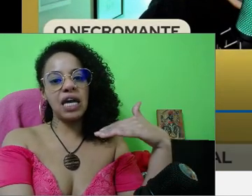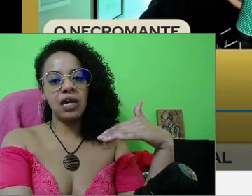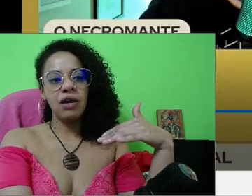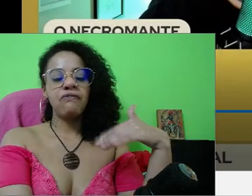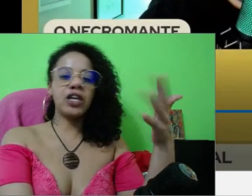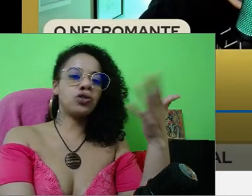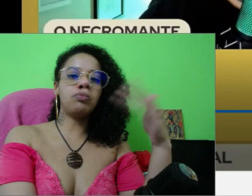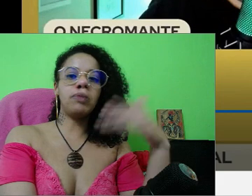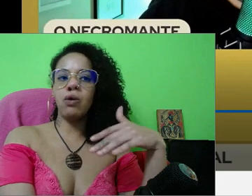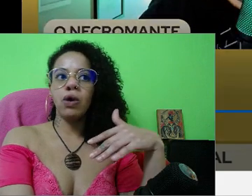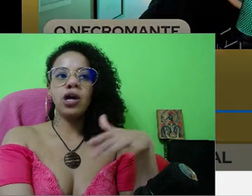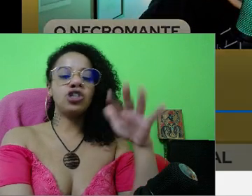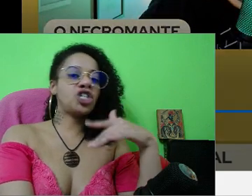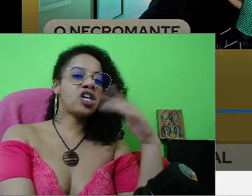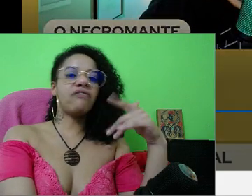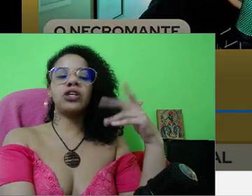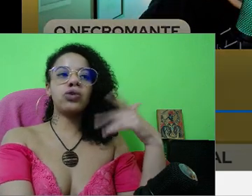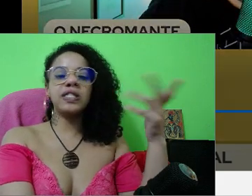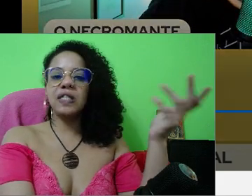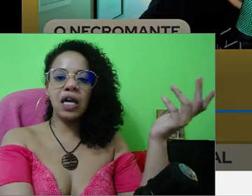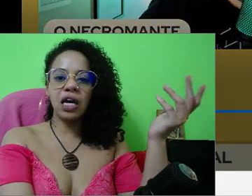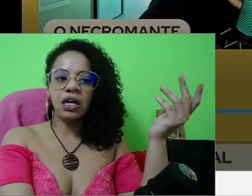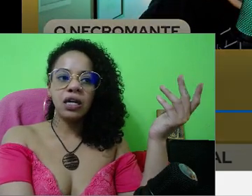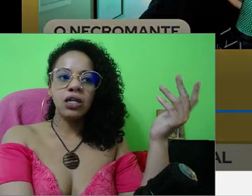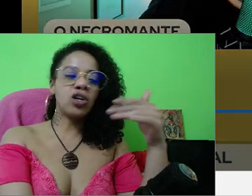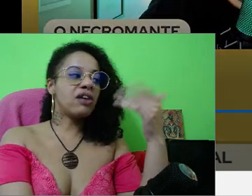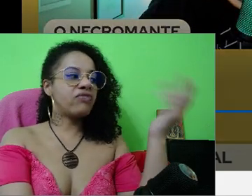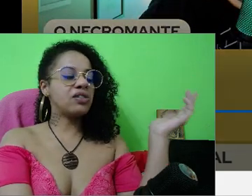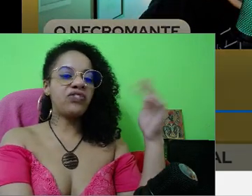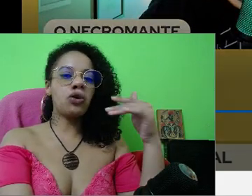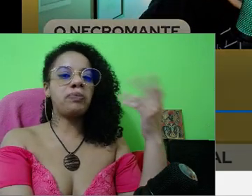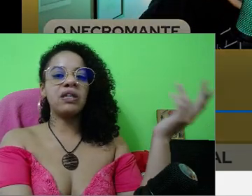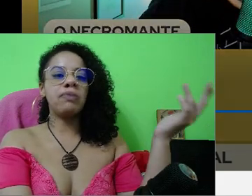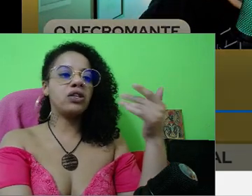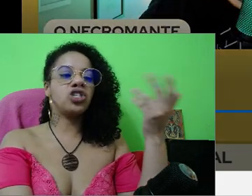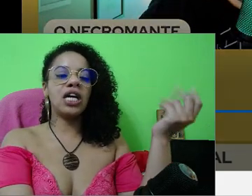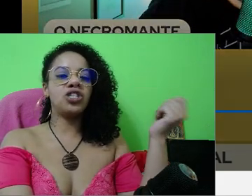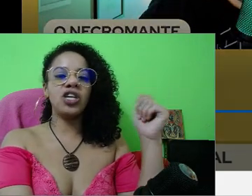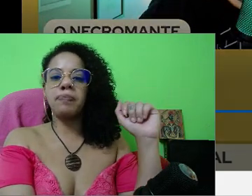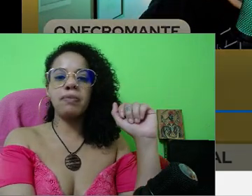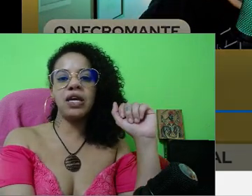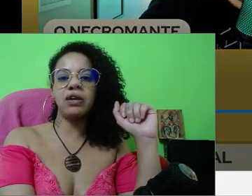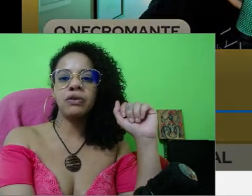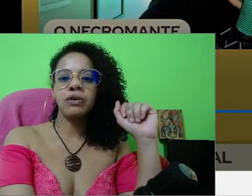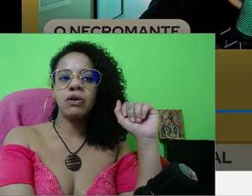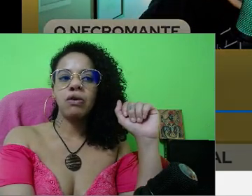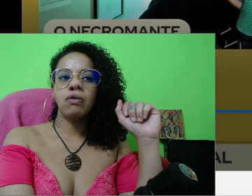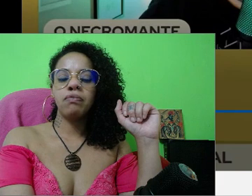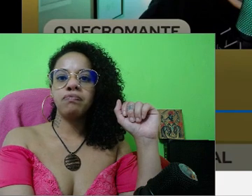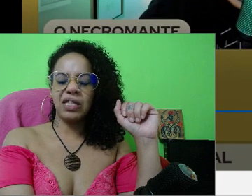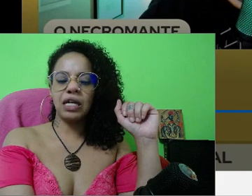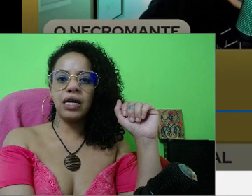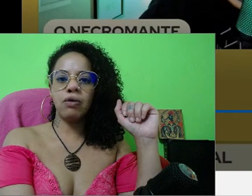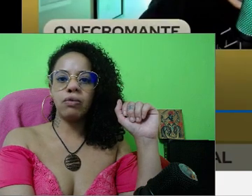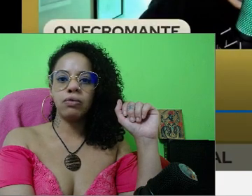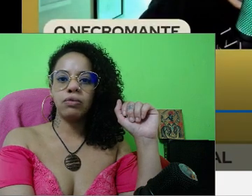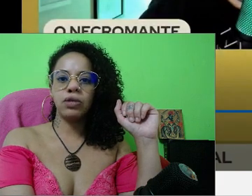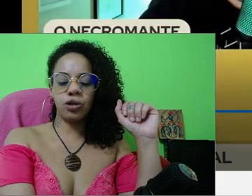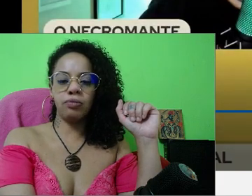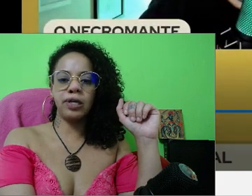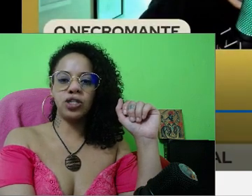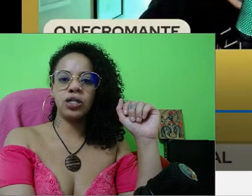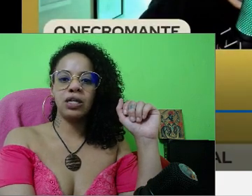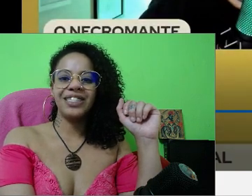quando você fez o do meu eu já tinha feito coisinha toda vez eu fico percebendo indiretinha para mim entendeu